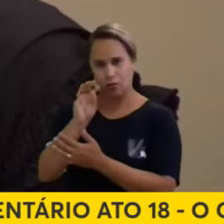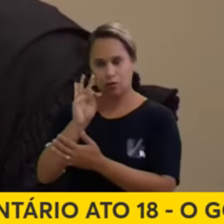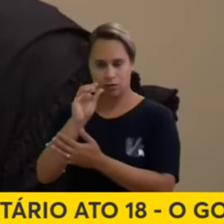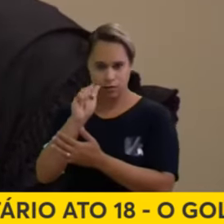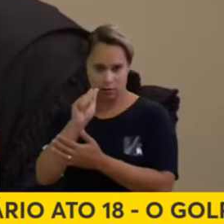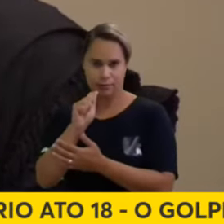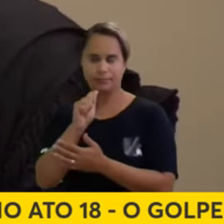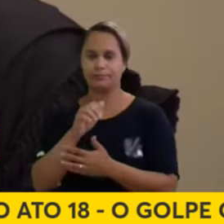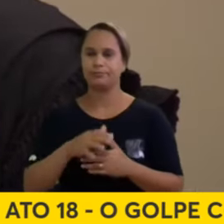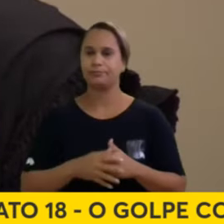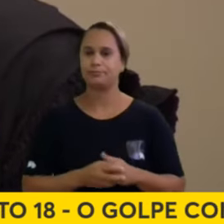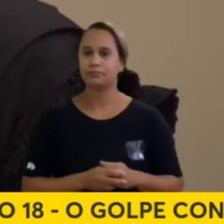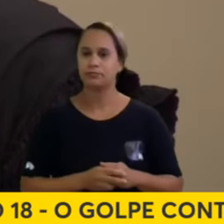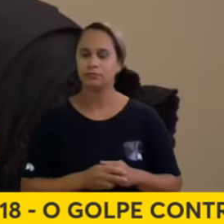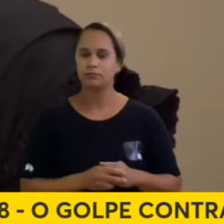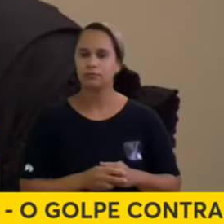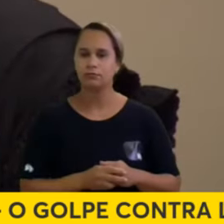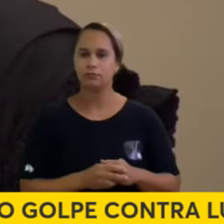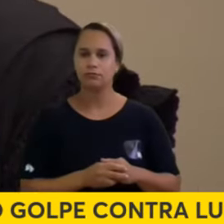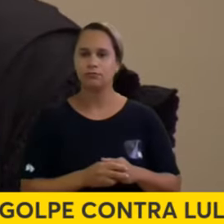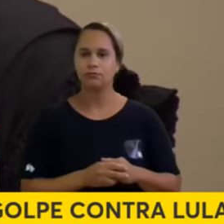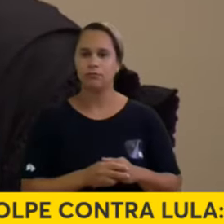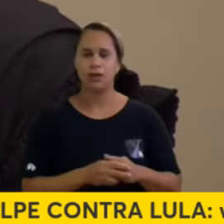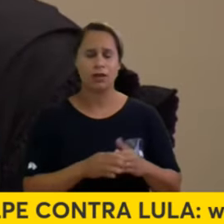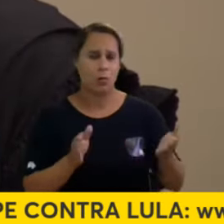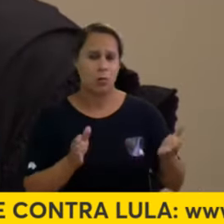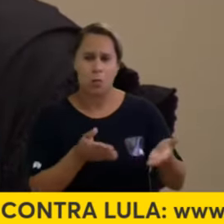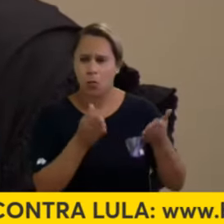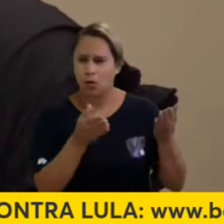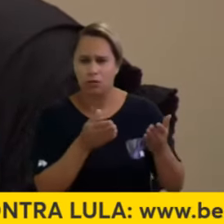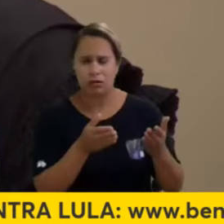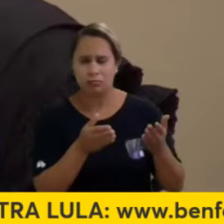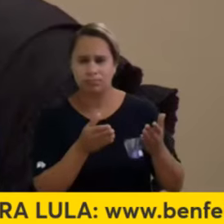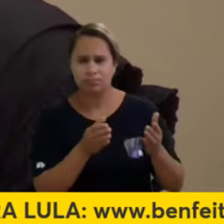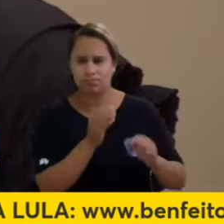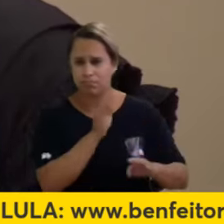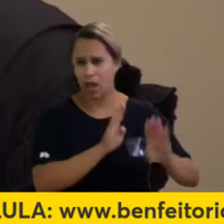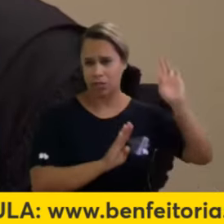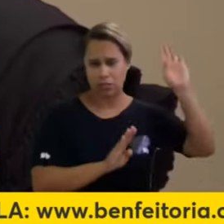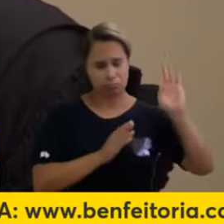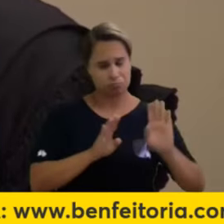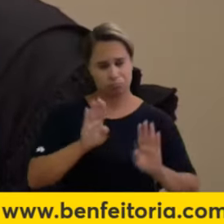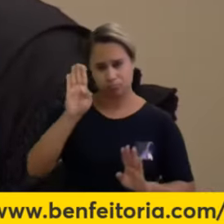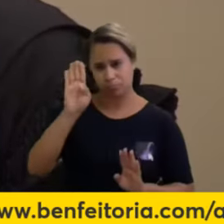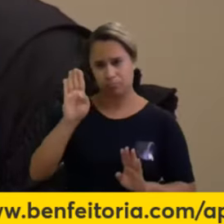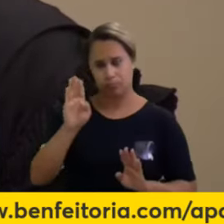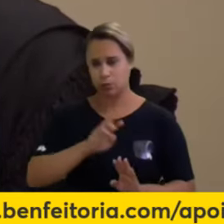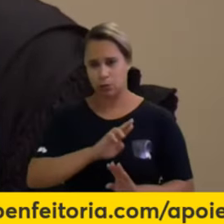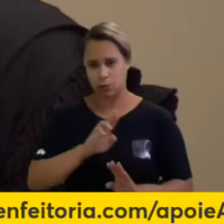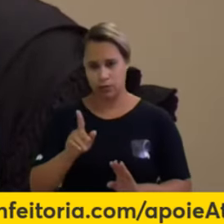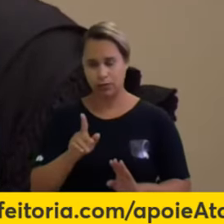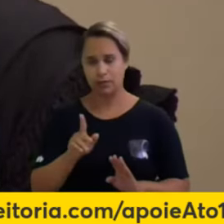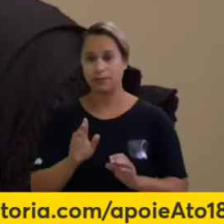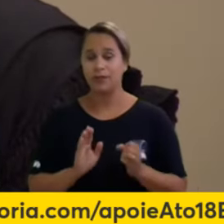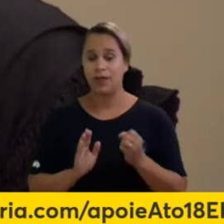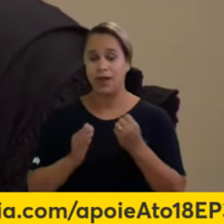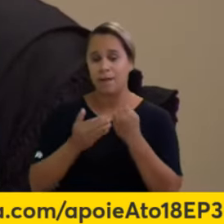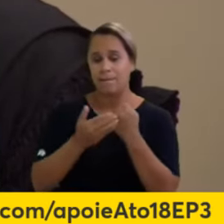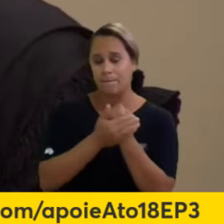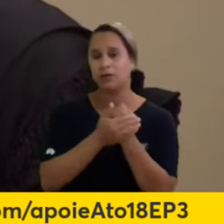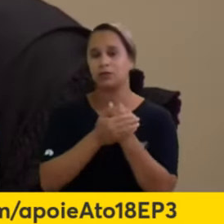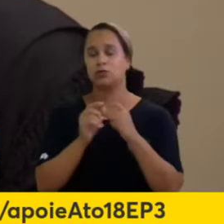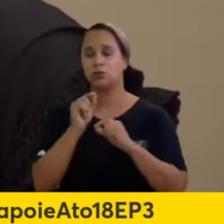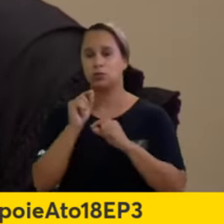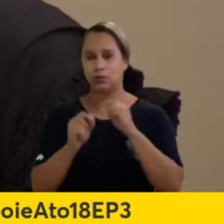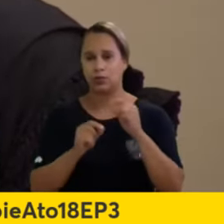pleito e nem aptidão para promover a imagem de pré-candidatos ou candidatas ocorre que nesse caso a blindagem esteve atrelada a serviço de transporte